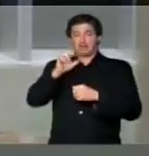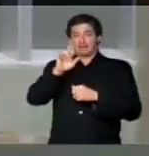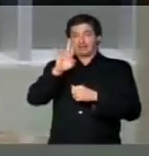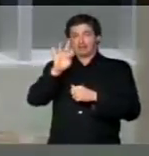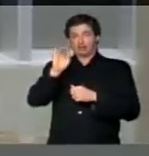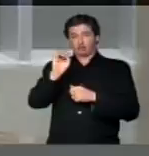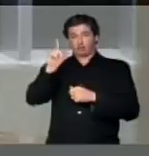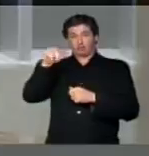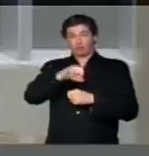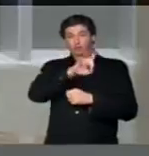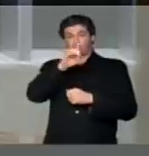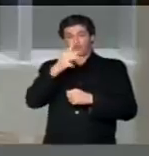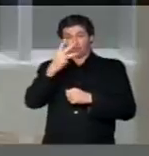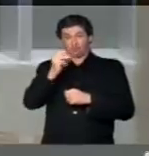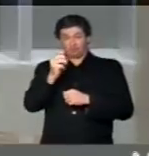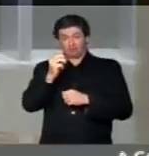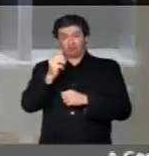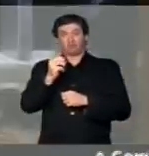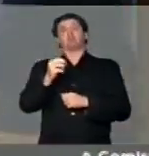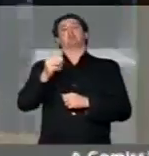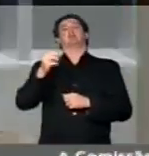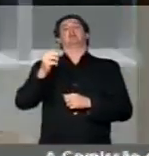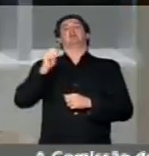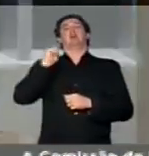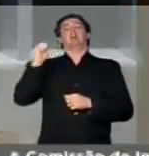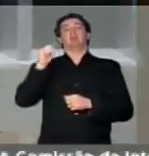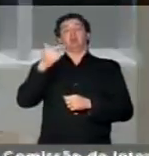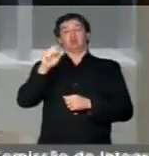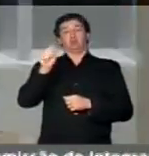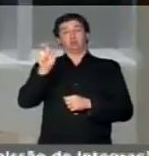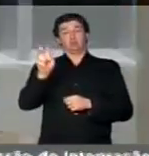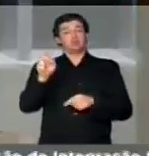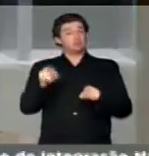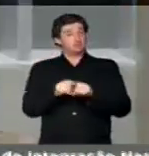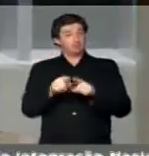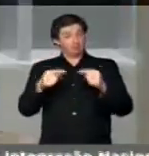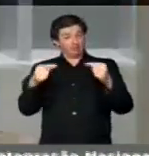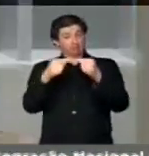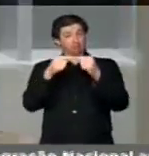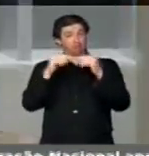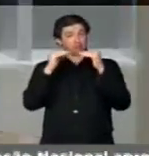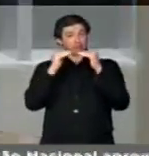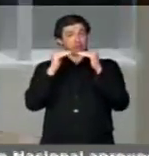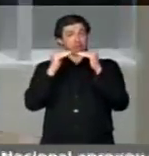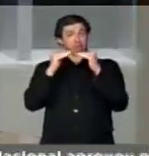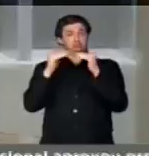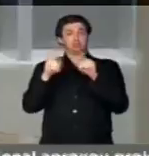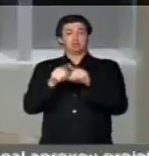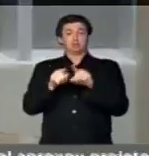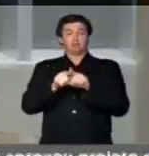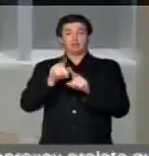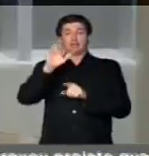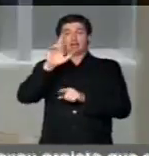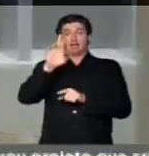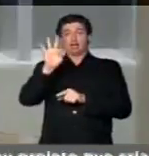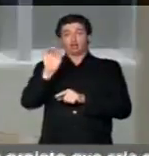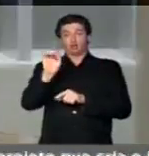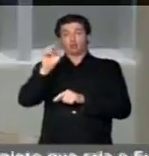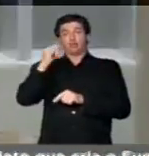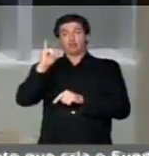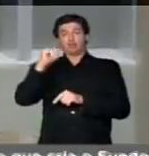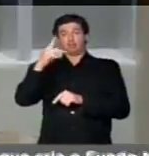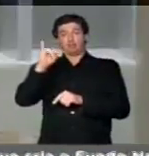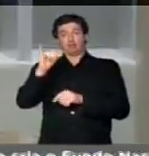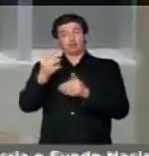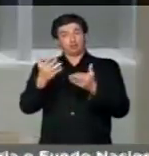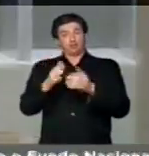ser no dia 30 de 4 de 2015, até para ficar alinhado com a questão do crédito do IPI. Em razão